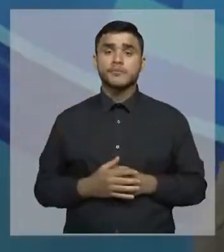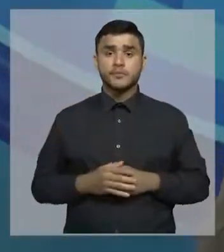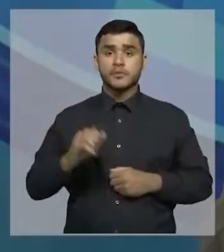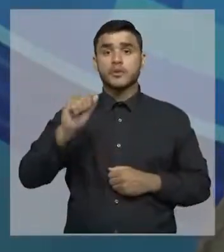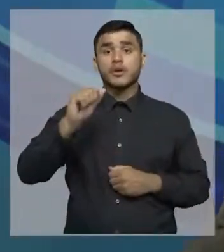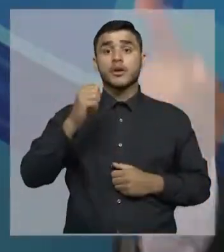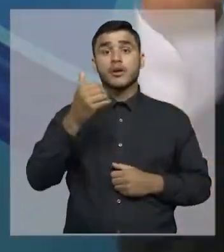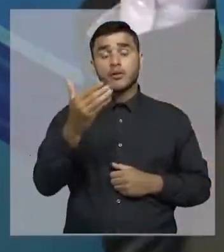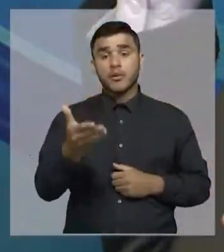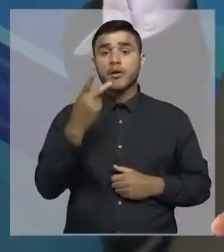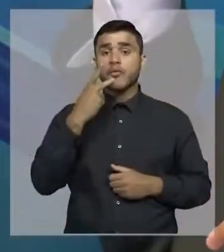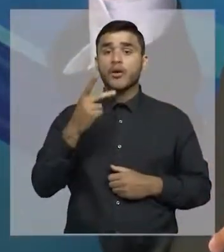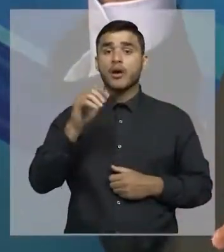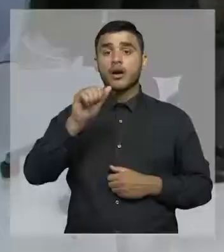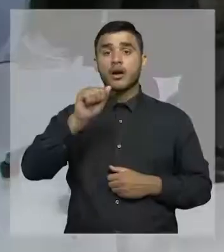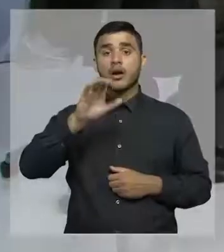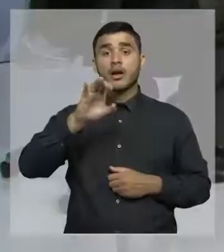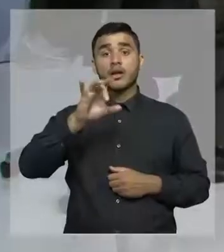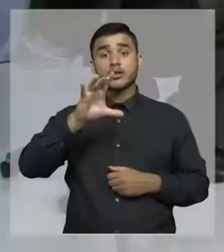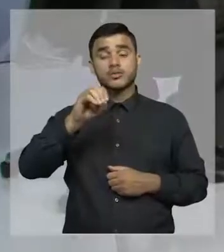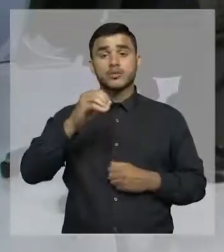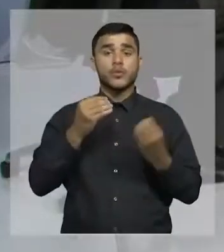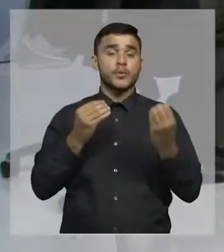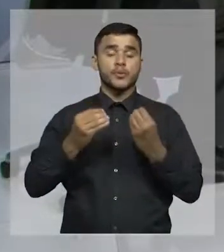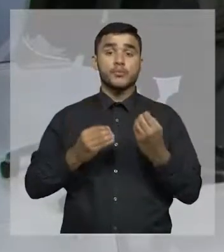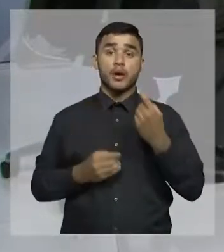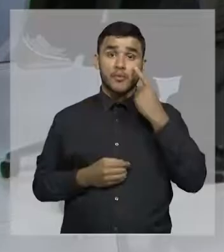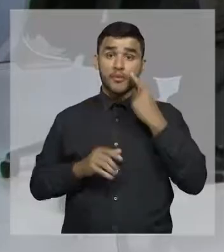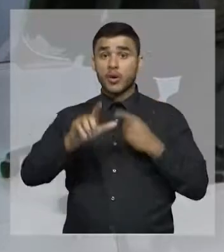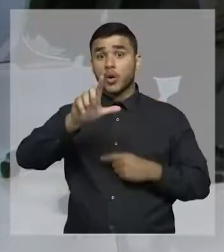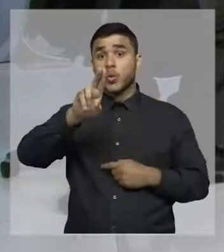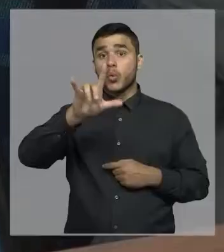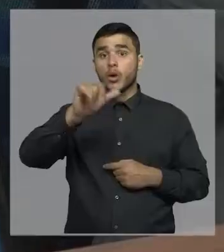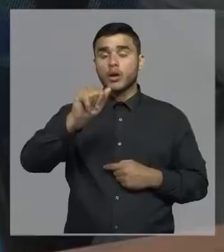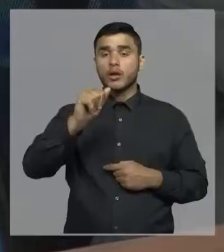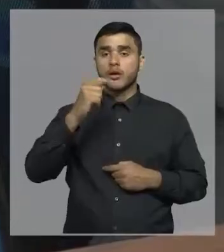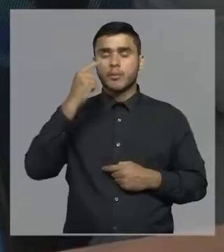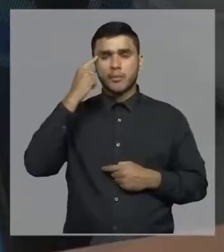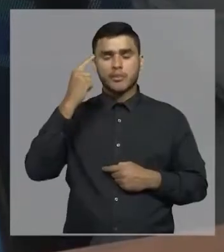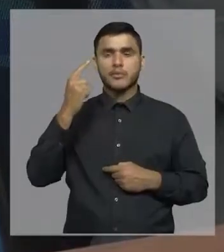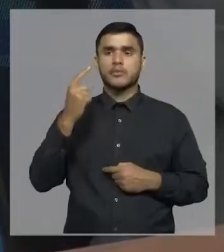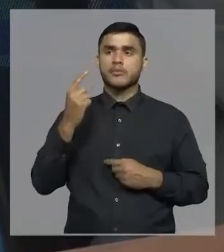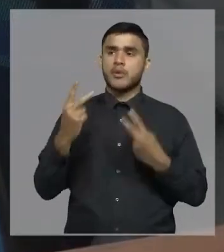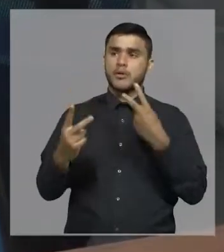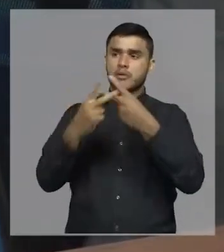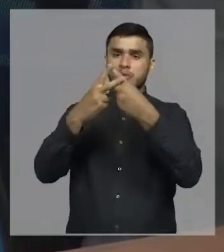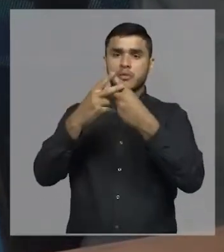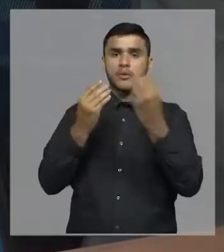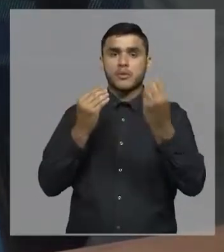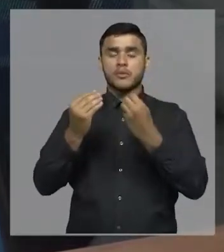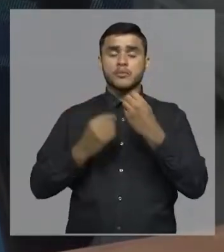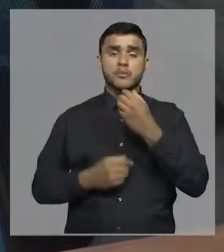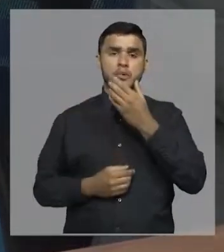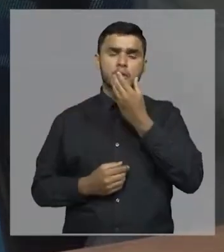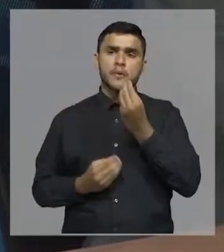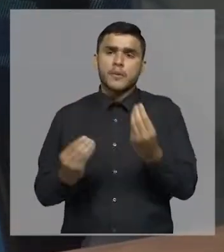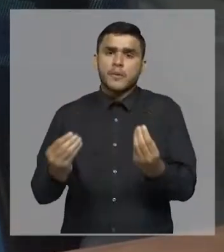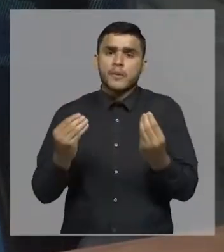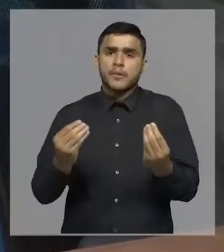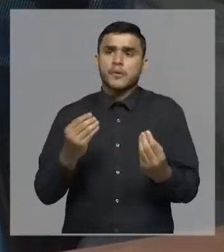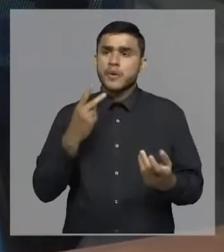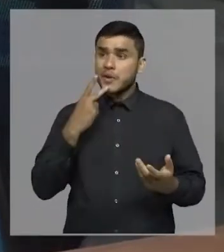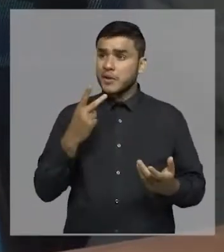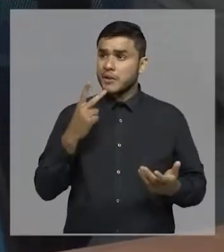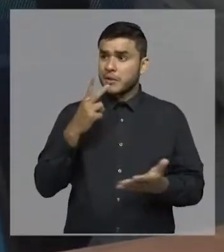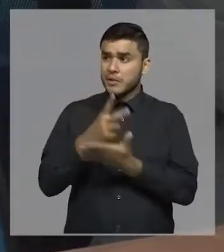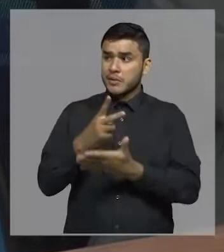do Aécio foi presa sem nenhuma denúncia. Mas se cria um ritual em que sai prendendo mulheres e parentes, como vinha acontecendo, esse ritual não pode se colocar